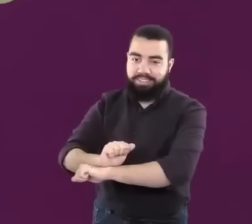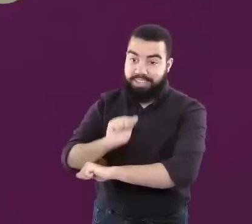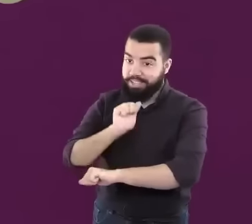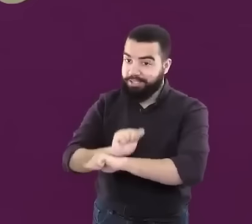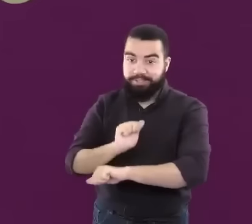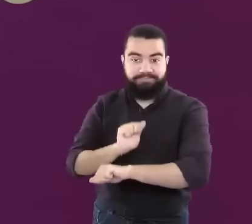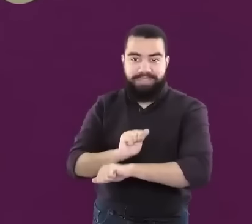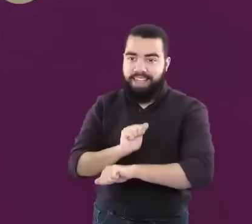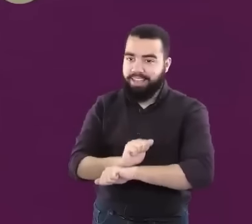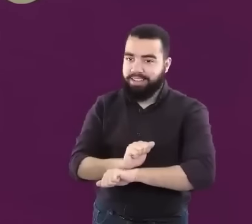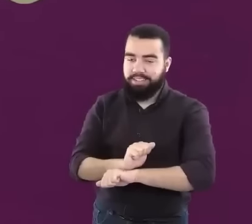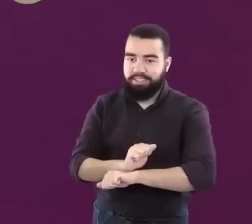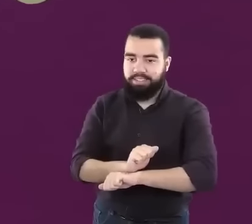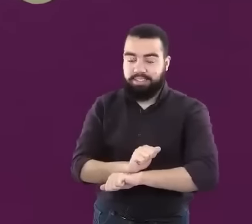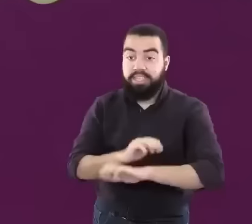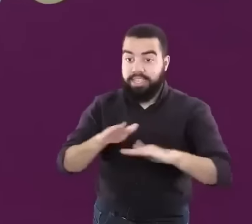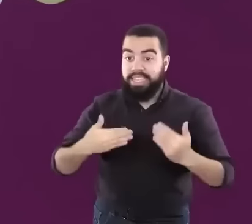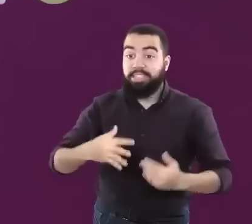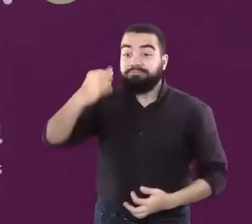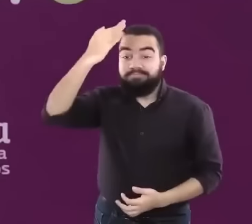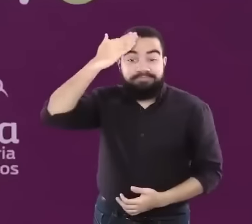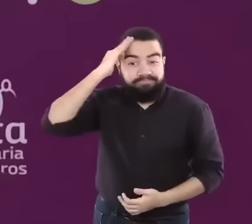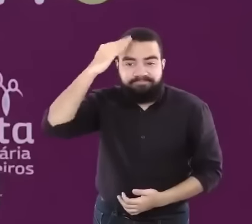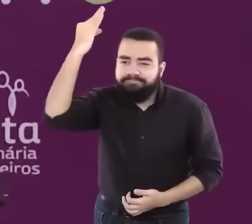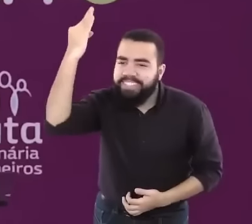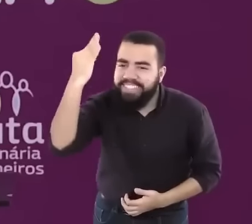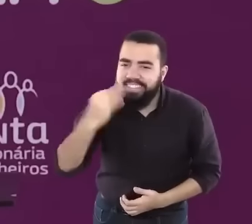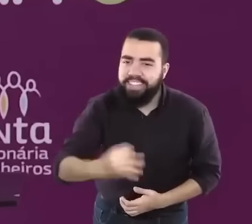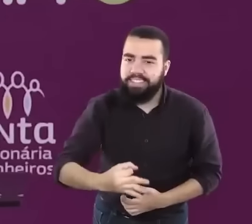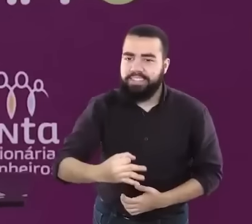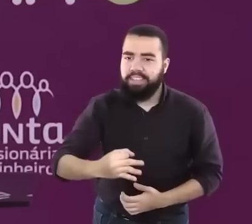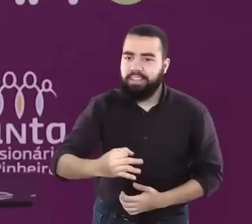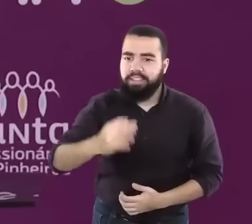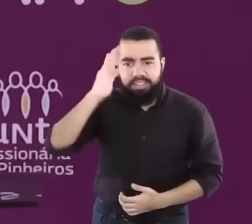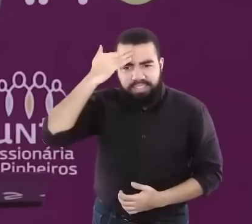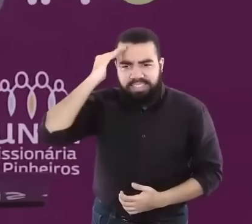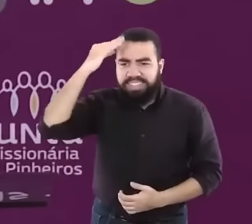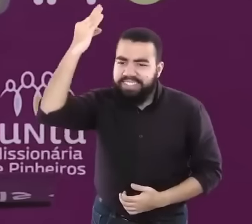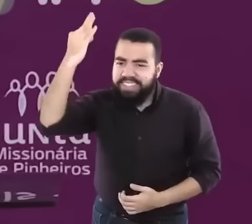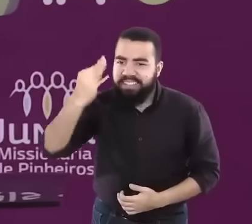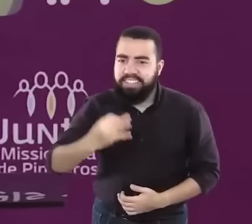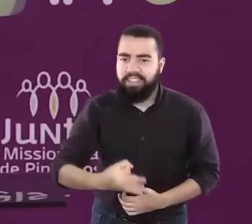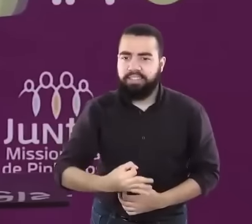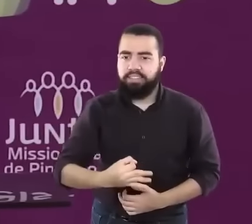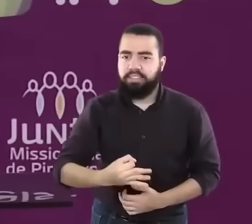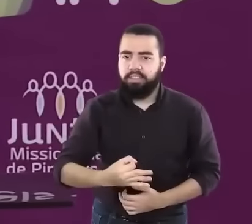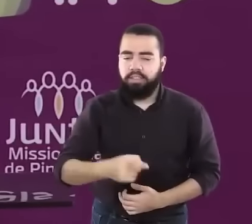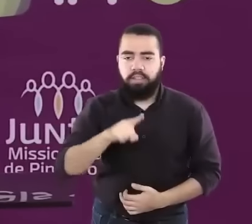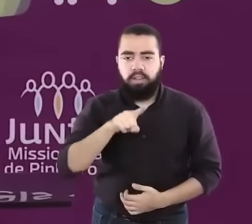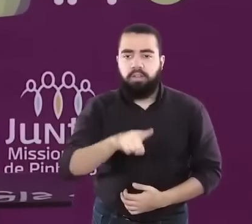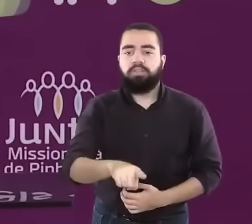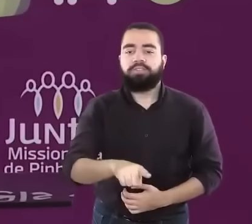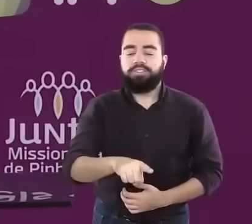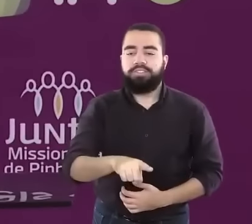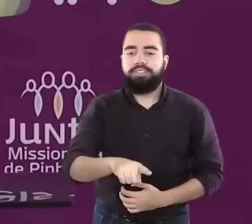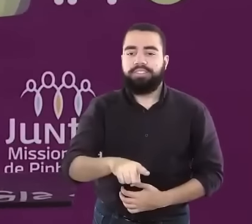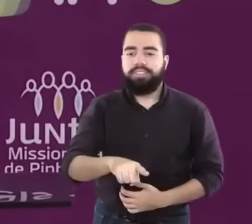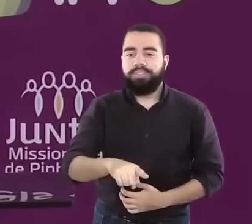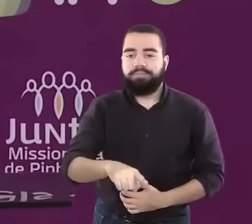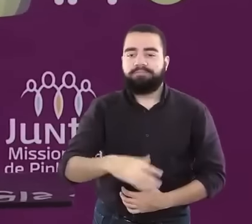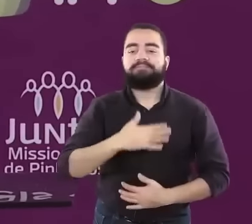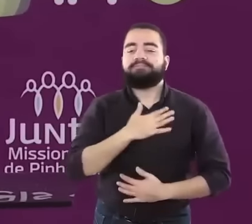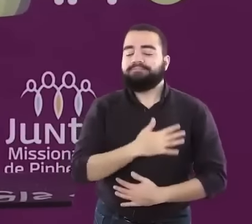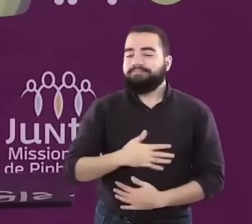e com certeza com certeza você vai desfrutar dessa verdade